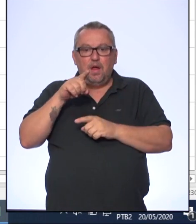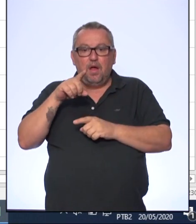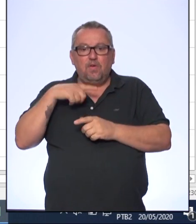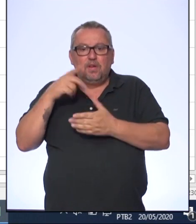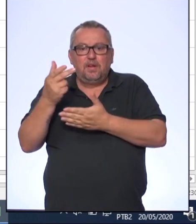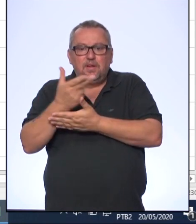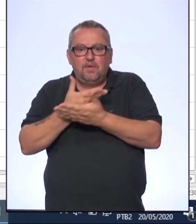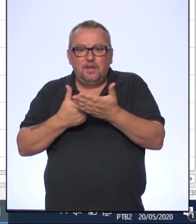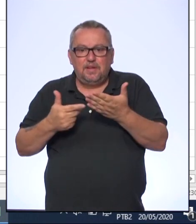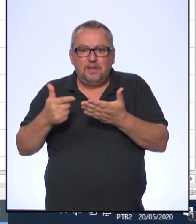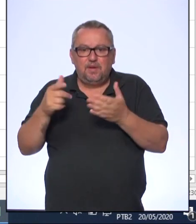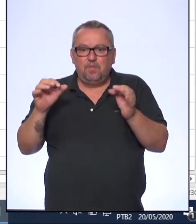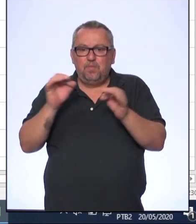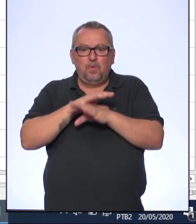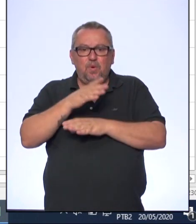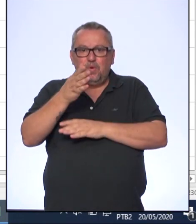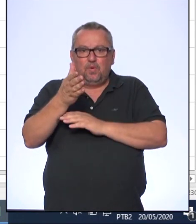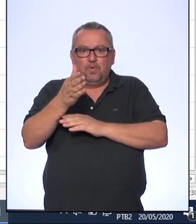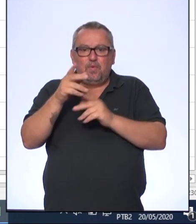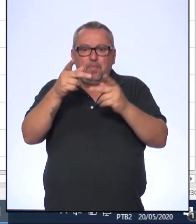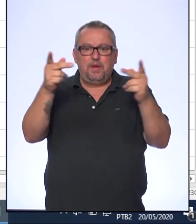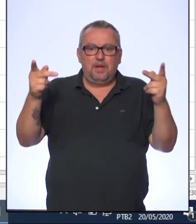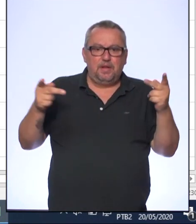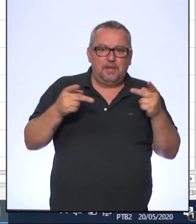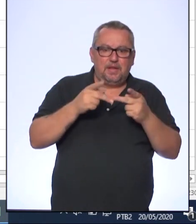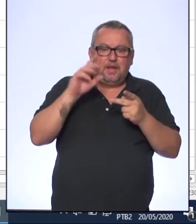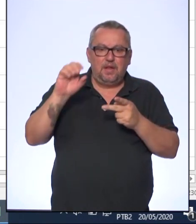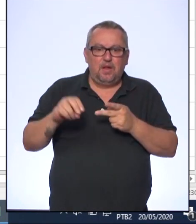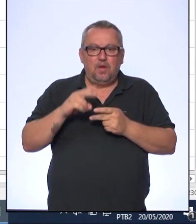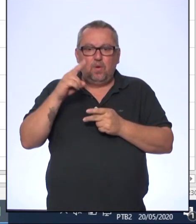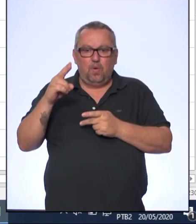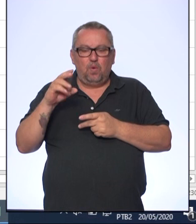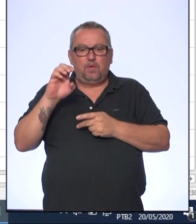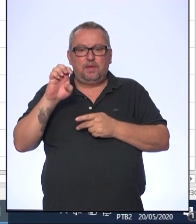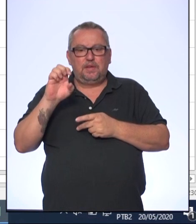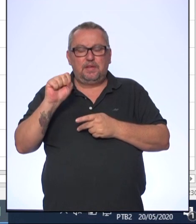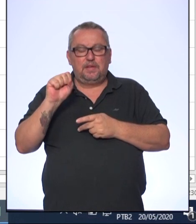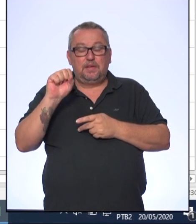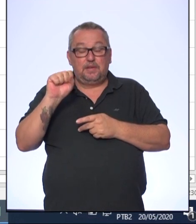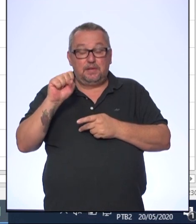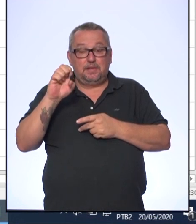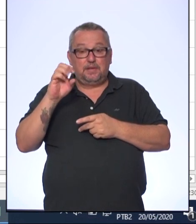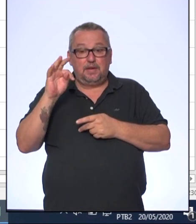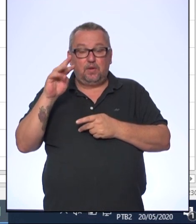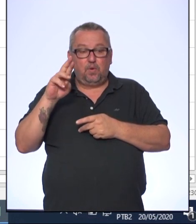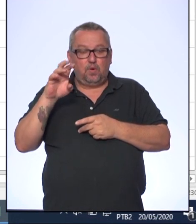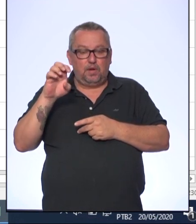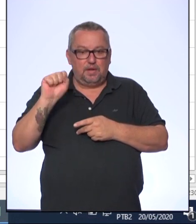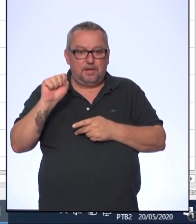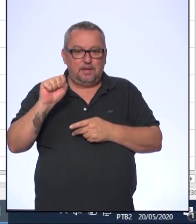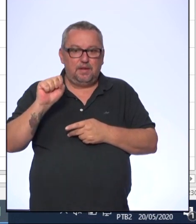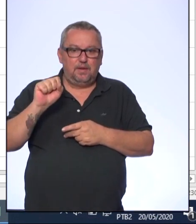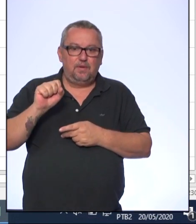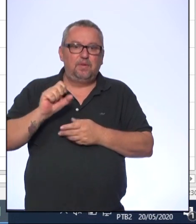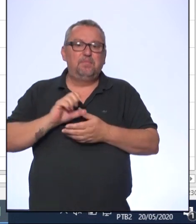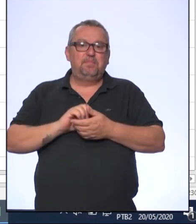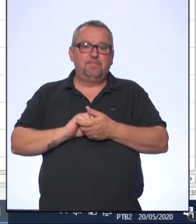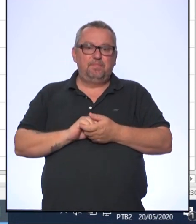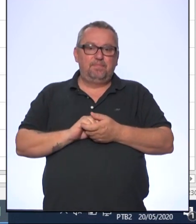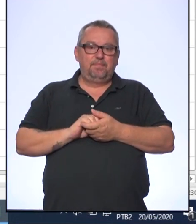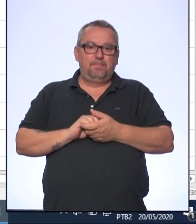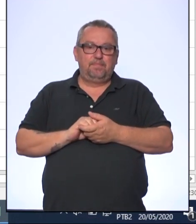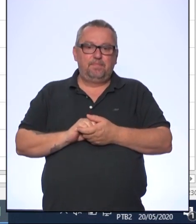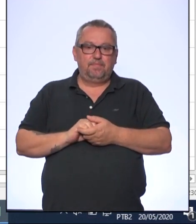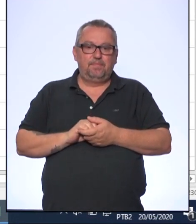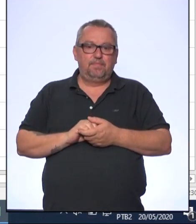desenho aqui, ó, gráfico de pizza ou de setores, né? Ó, tá escrito ali, ó, gráfico de pizza ou de setores, né?